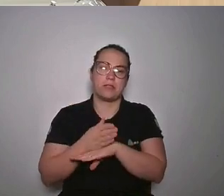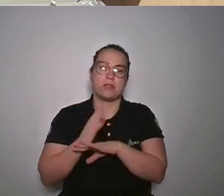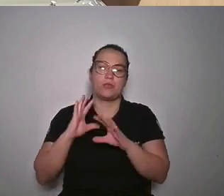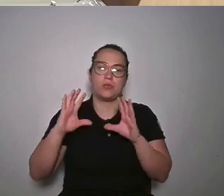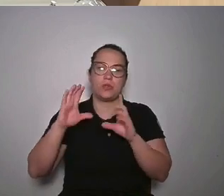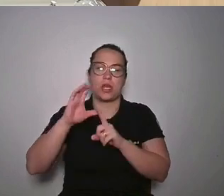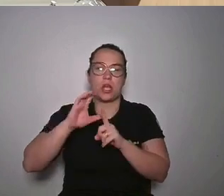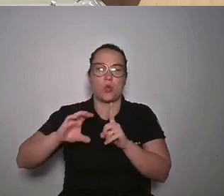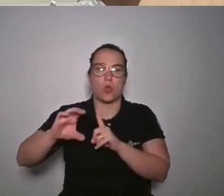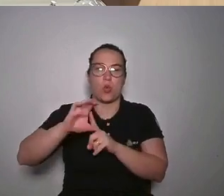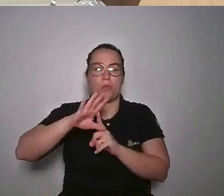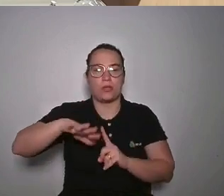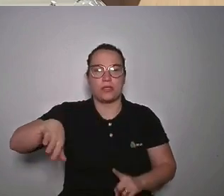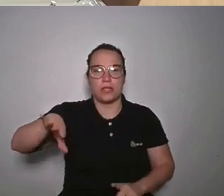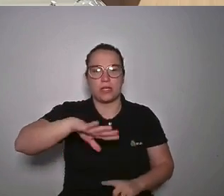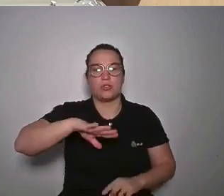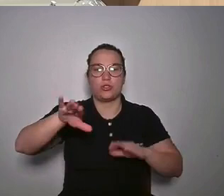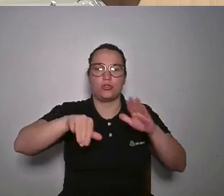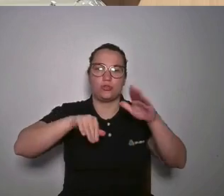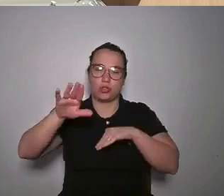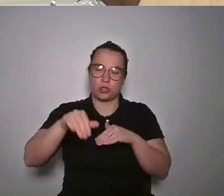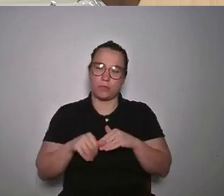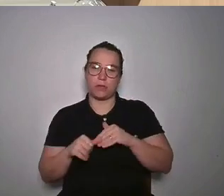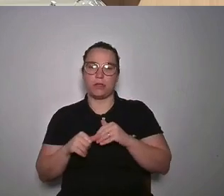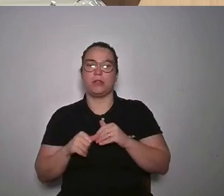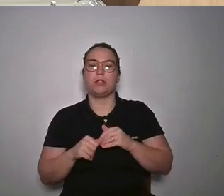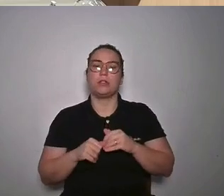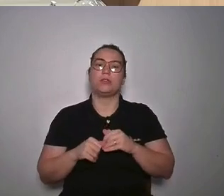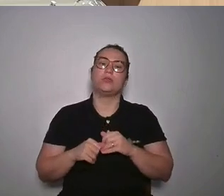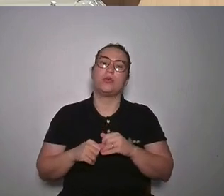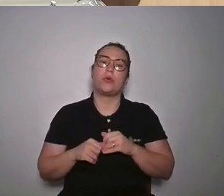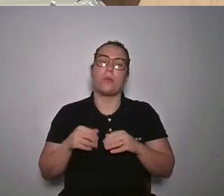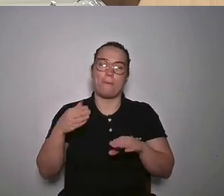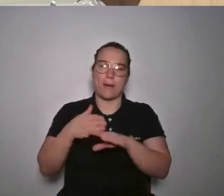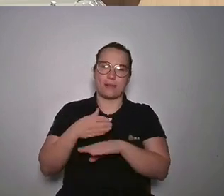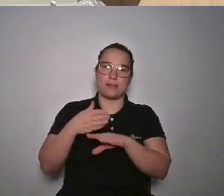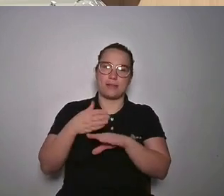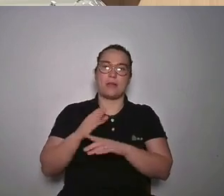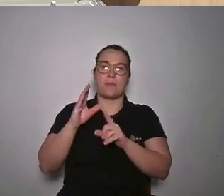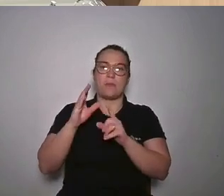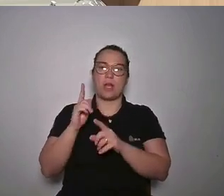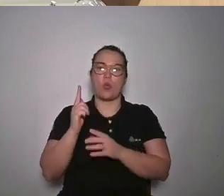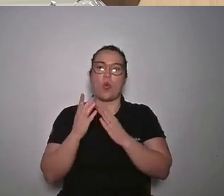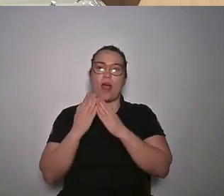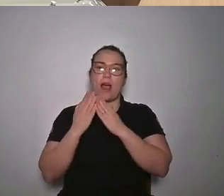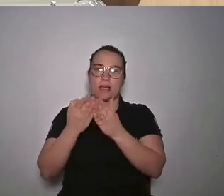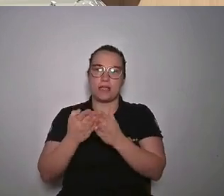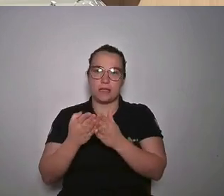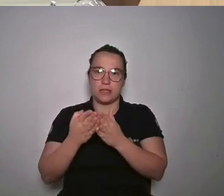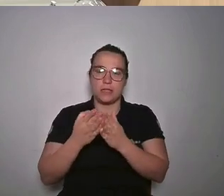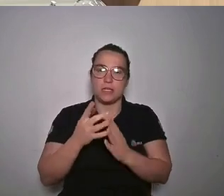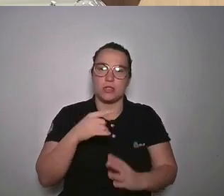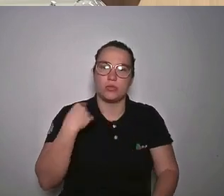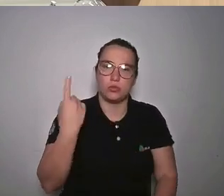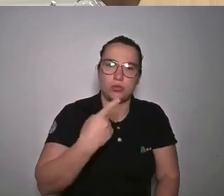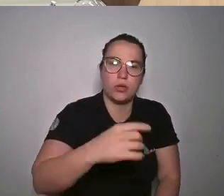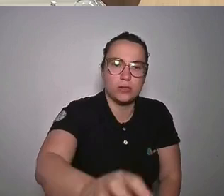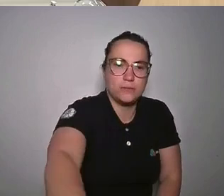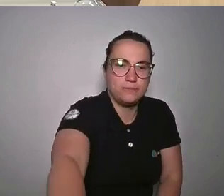comunidade, convocando através do Participa Guaíra, onde nós rodamos